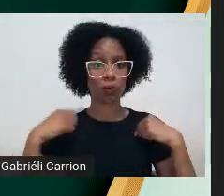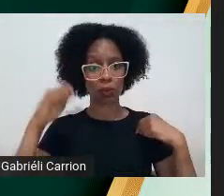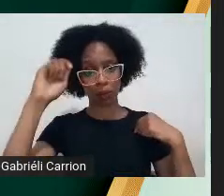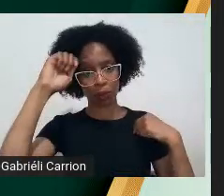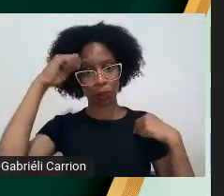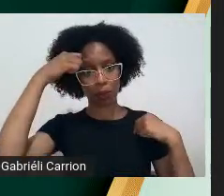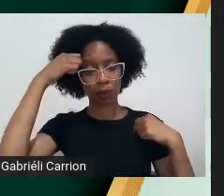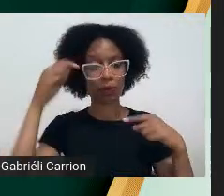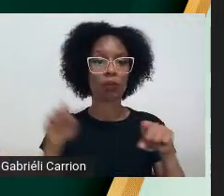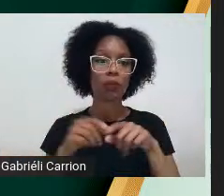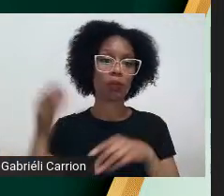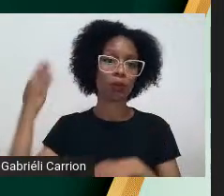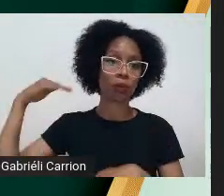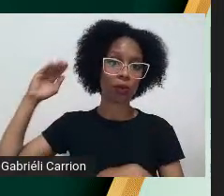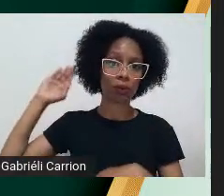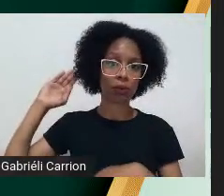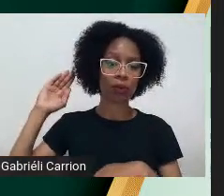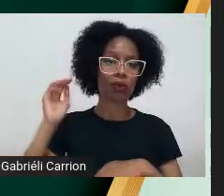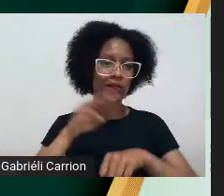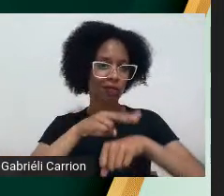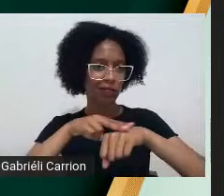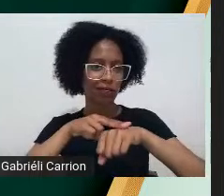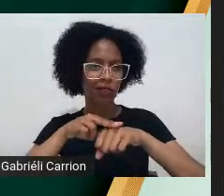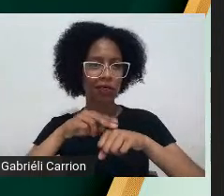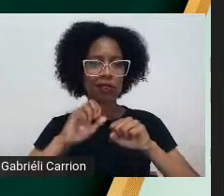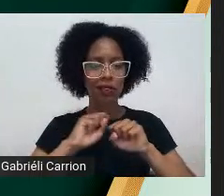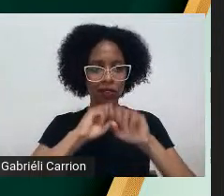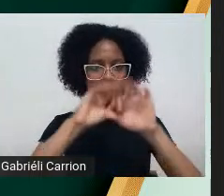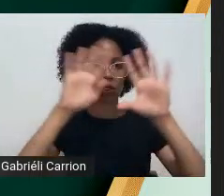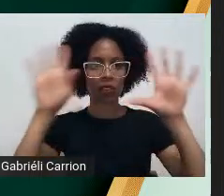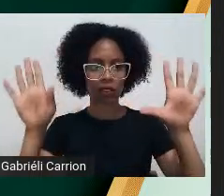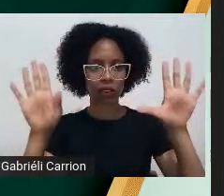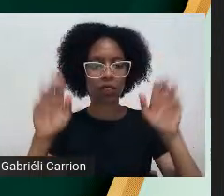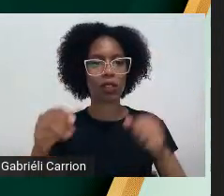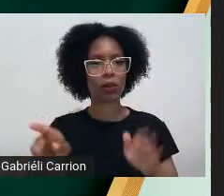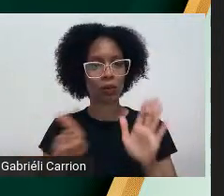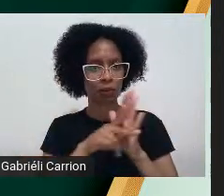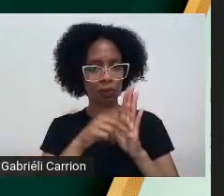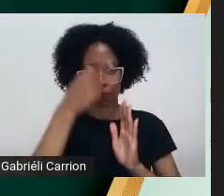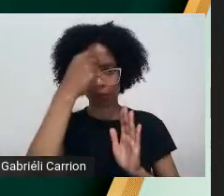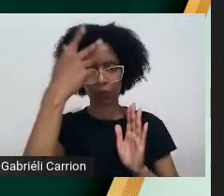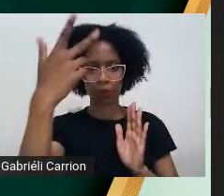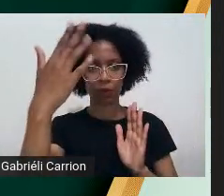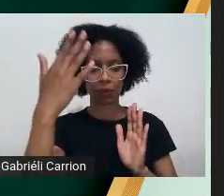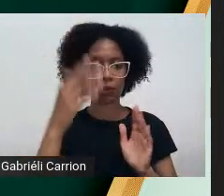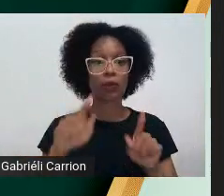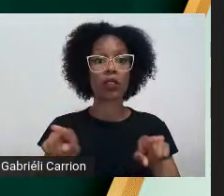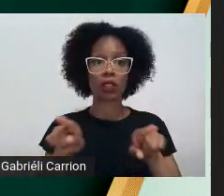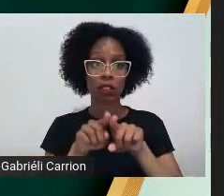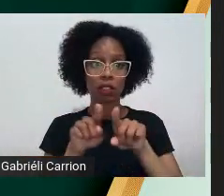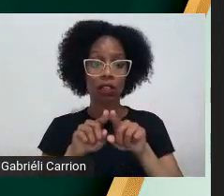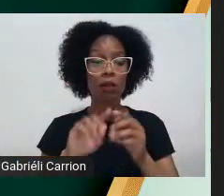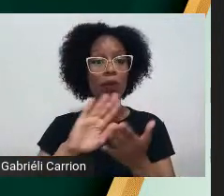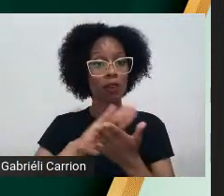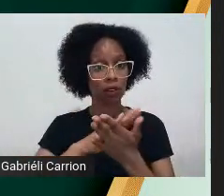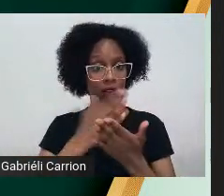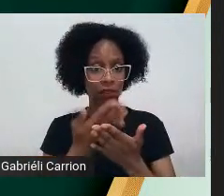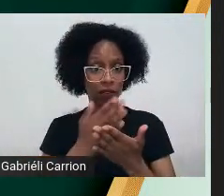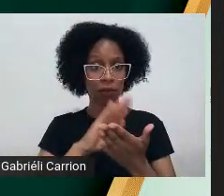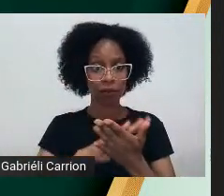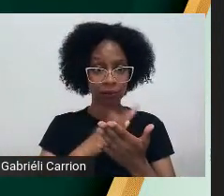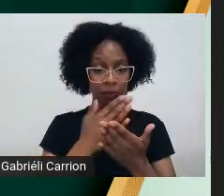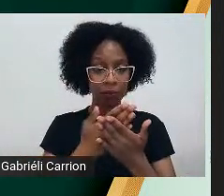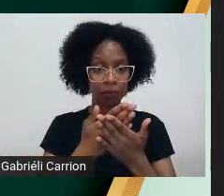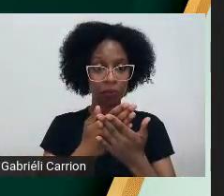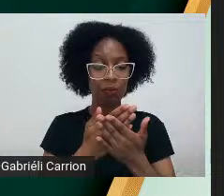tenho um fundo de tela verde claro com o logo da Unipampa. À minha direita está a tradutora de